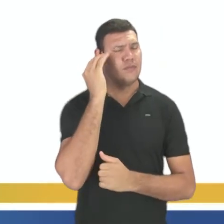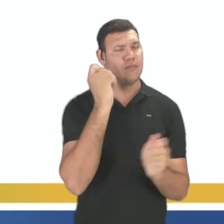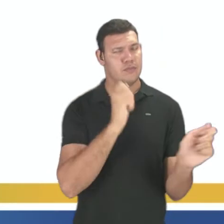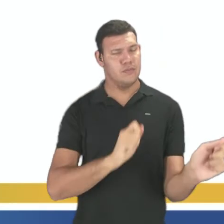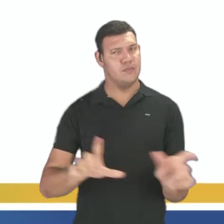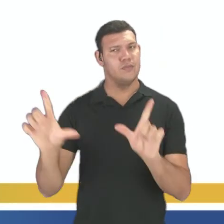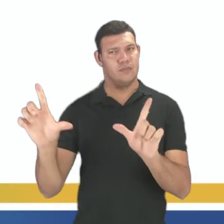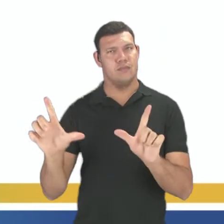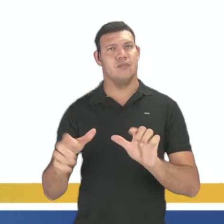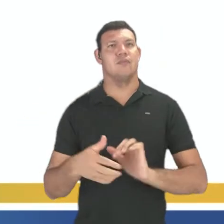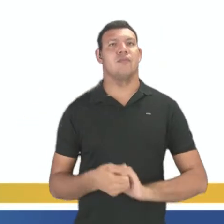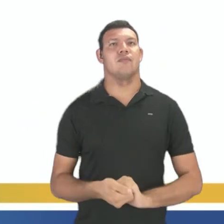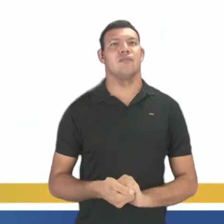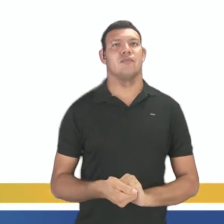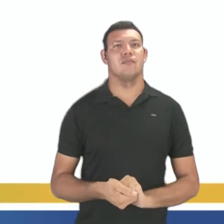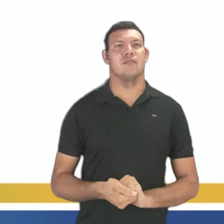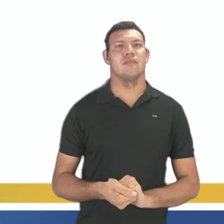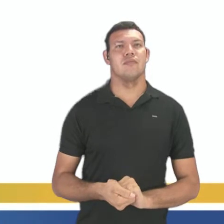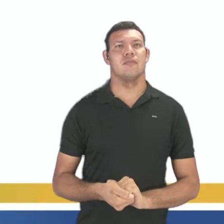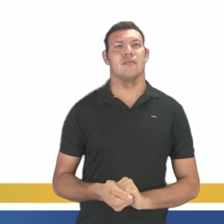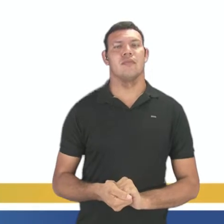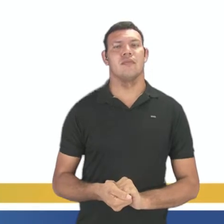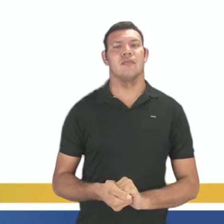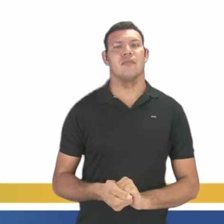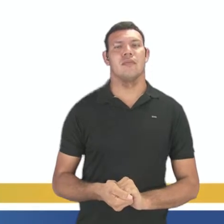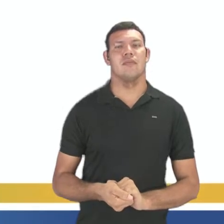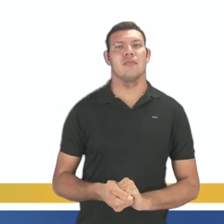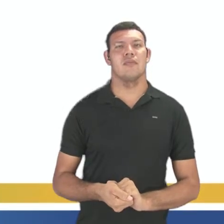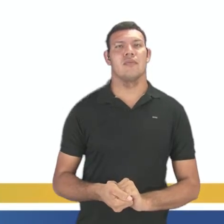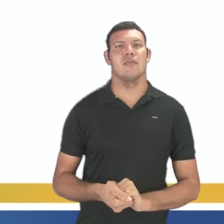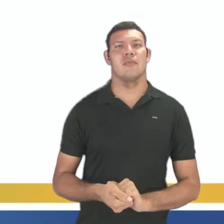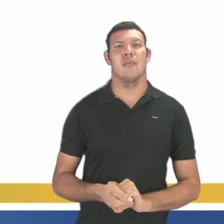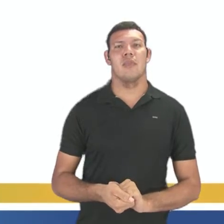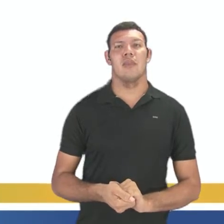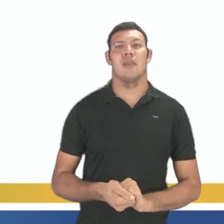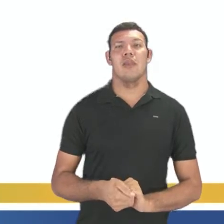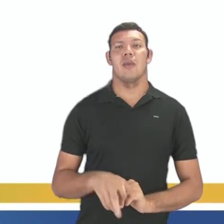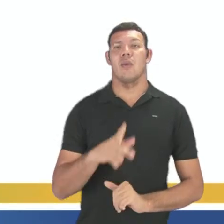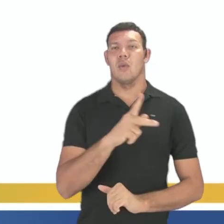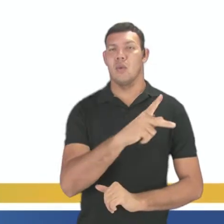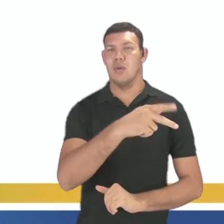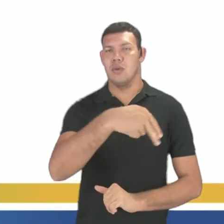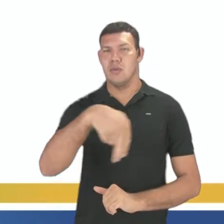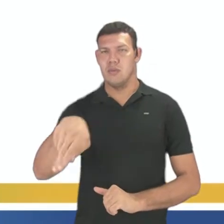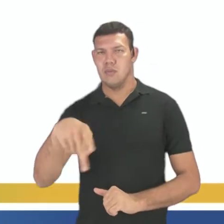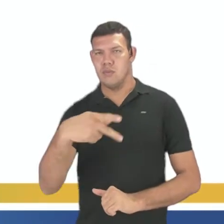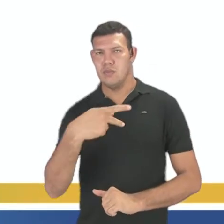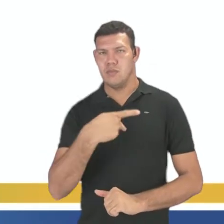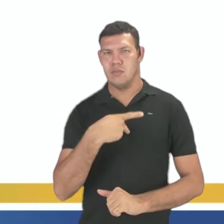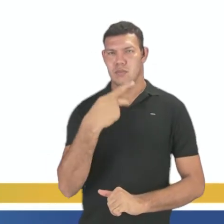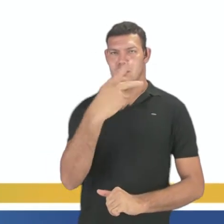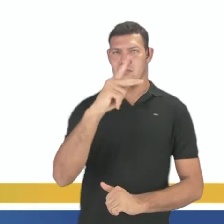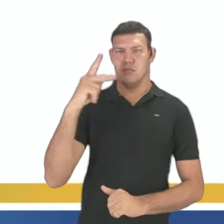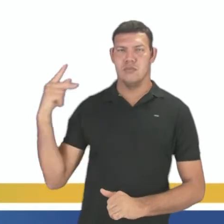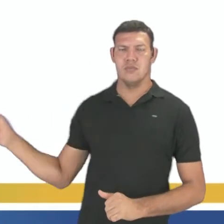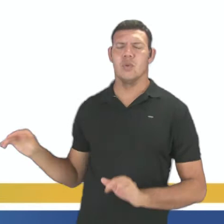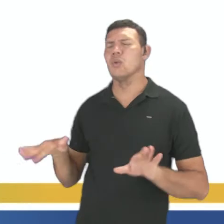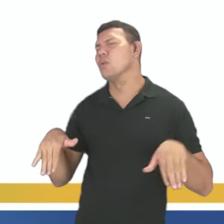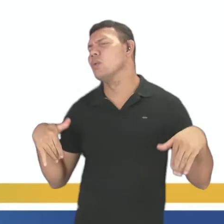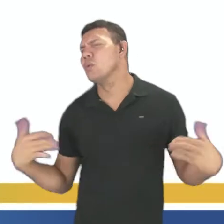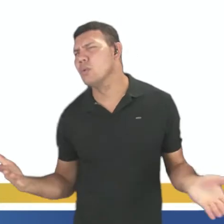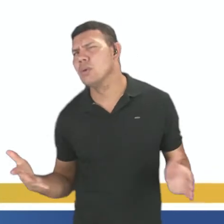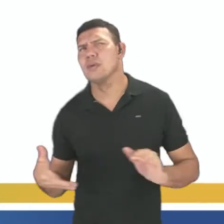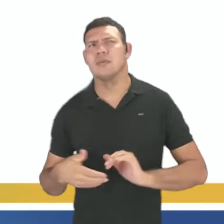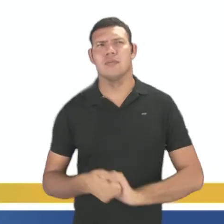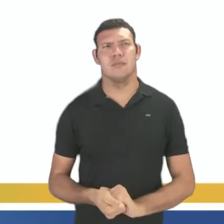prosseguir. Quais são os possessive pronouns, ok? Possessive. So let's